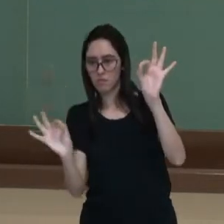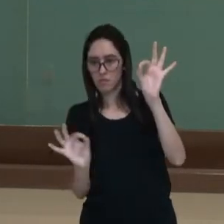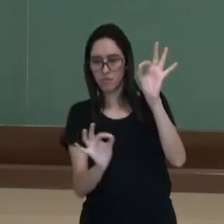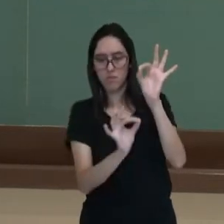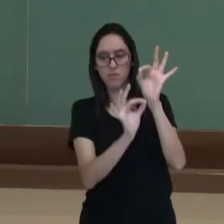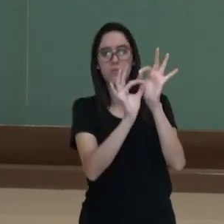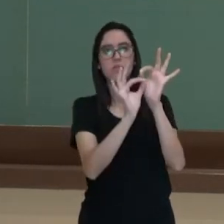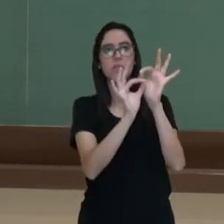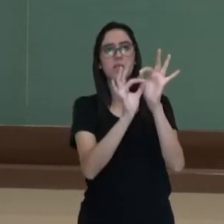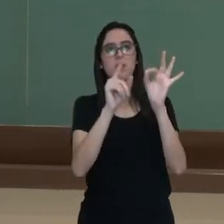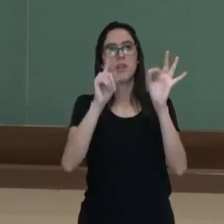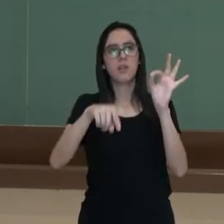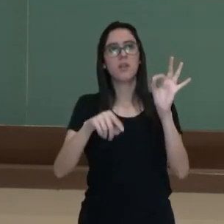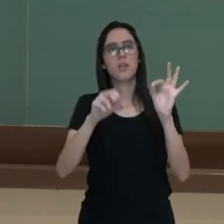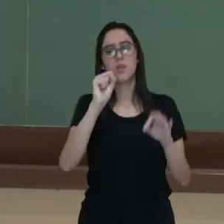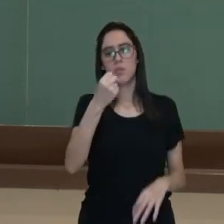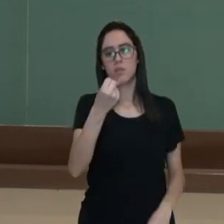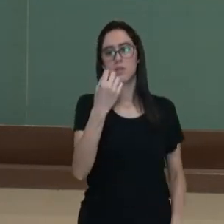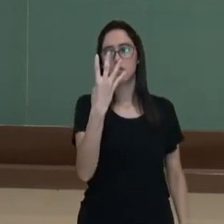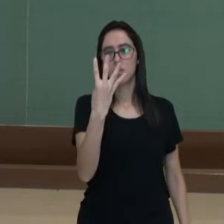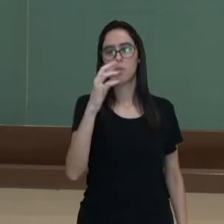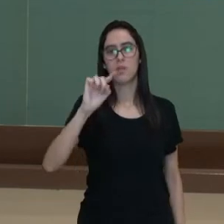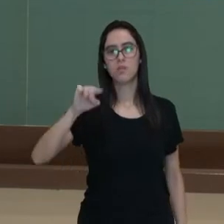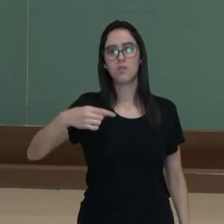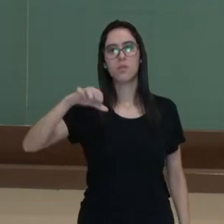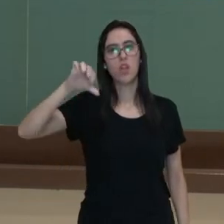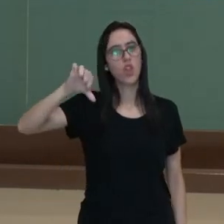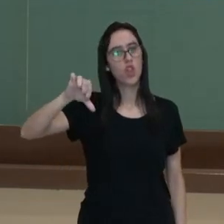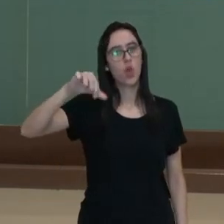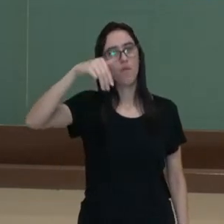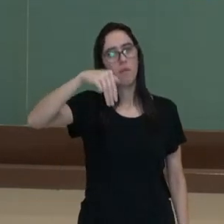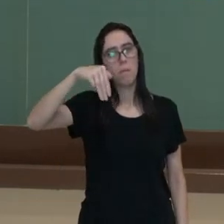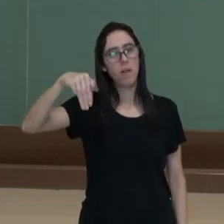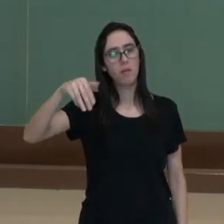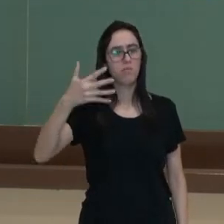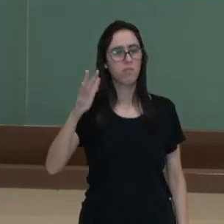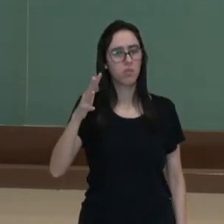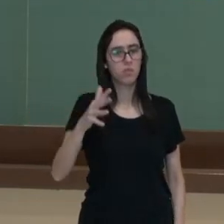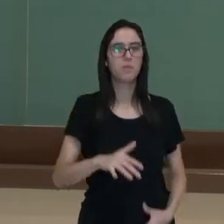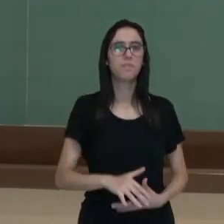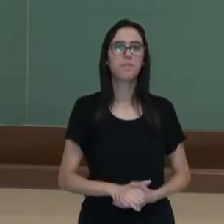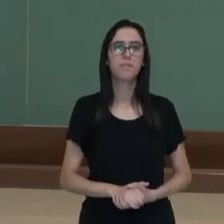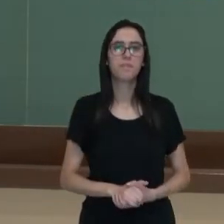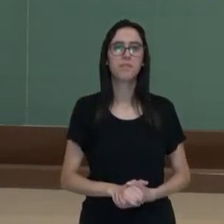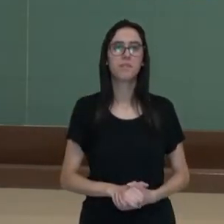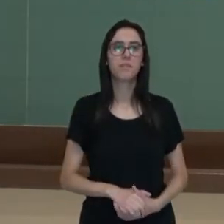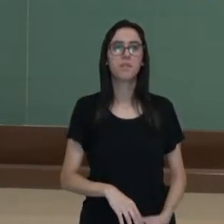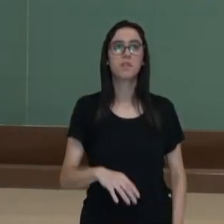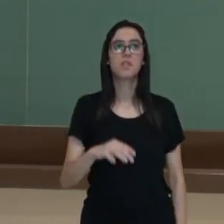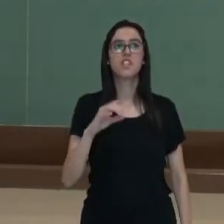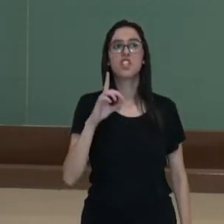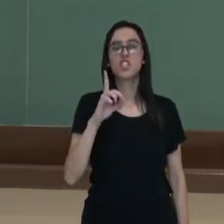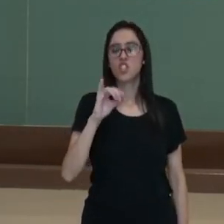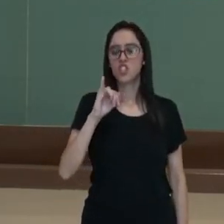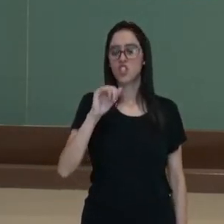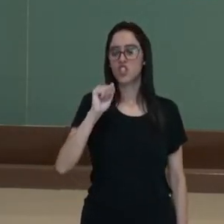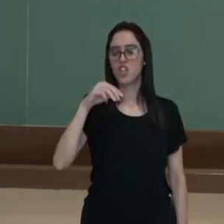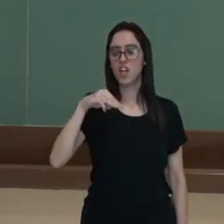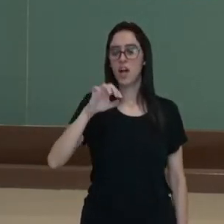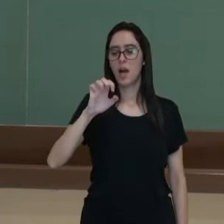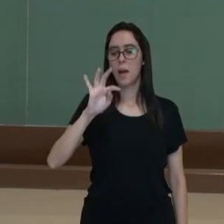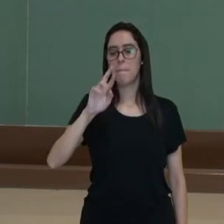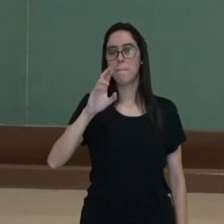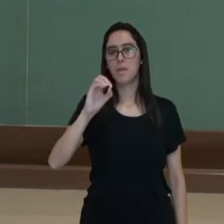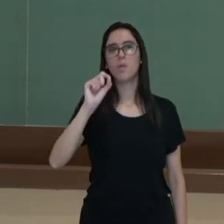dela, aproximadamente 84,9 milímetros. E o diâmetro é essa linha que passa aqui